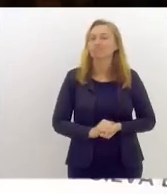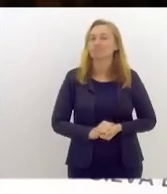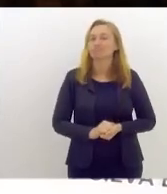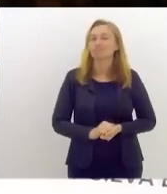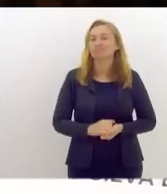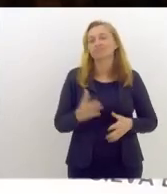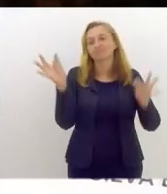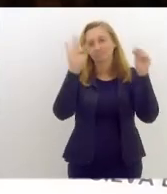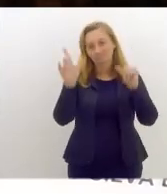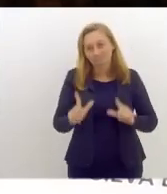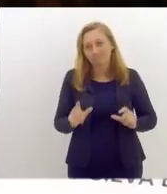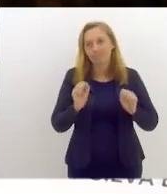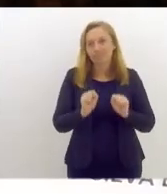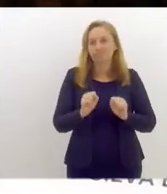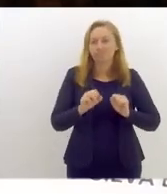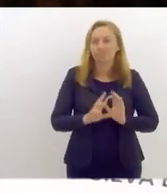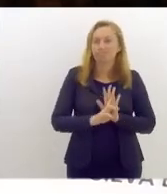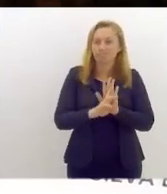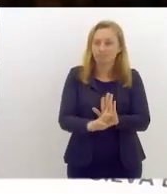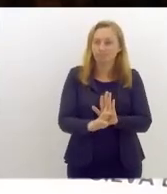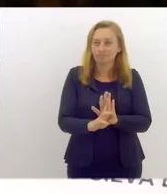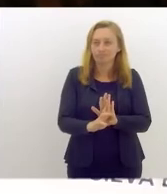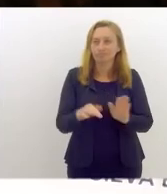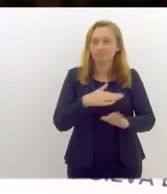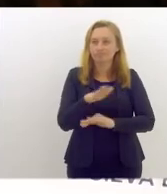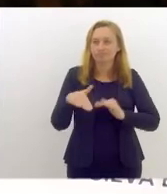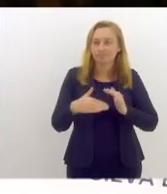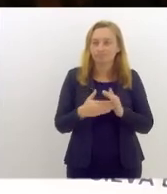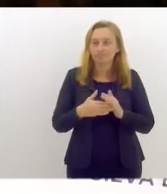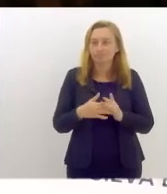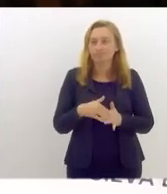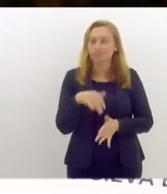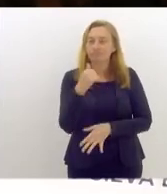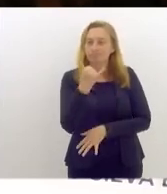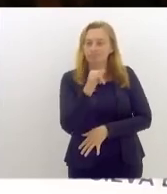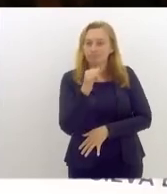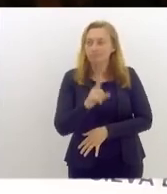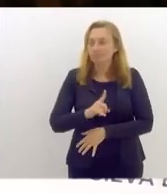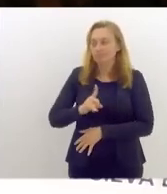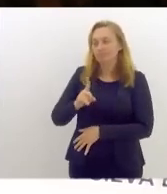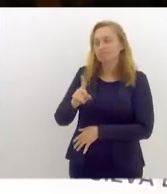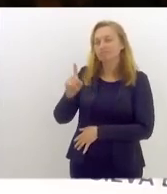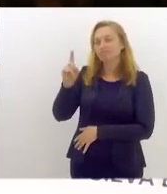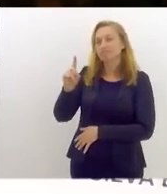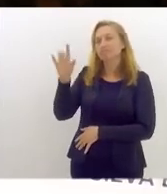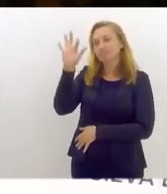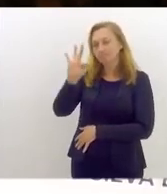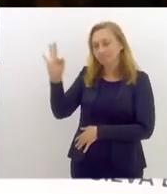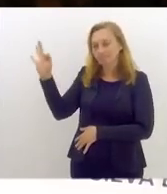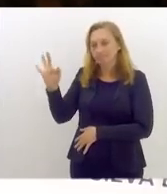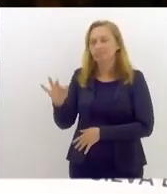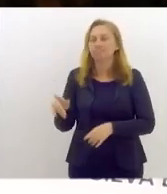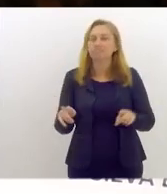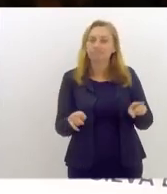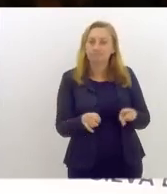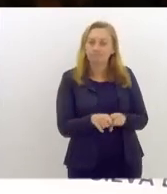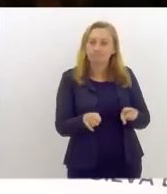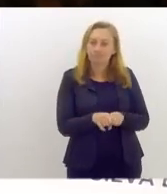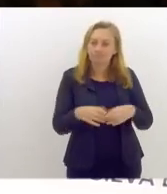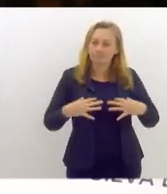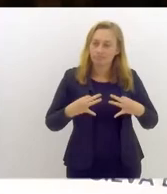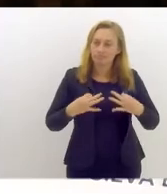Fico muito feliz de poder representar a todos os Fluminense lá na Câmara Federal me colocar à disposição de todos vocês